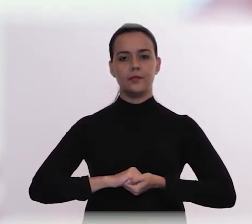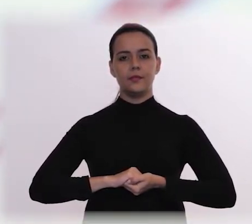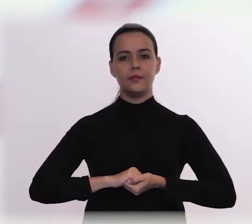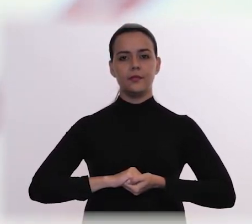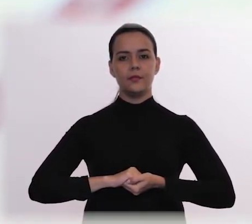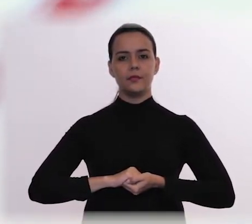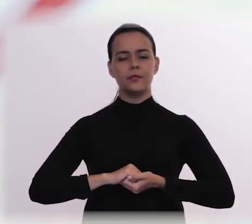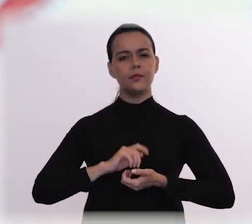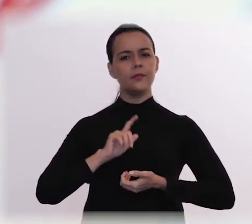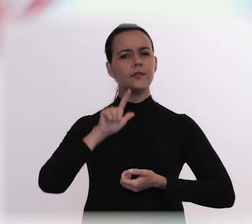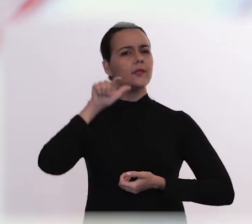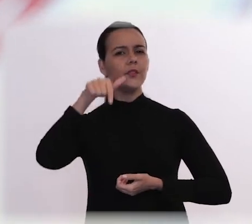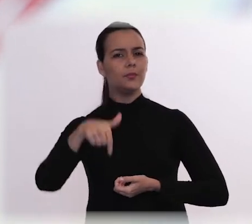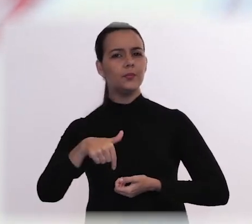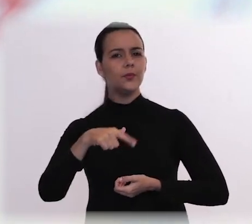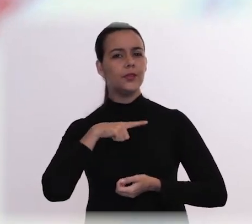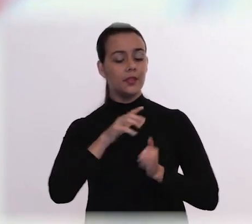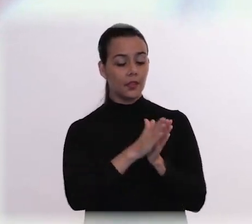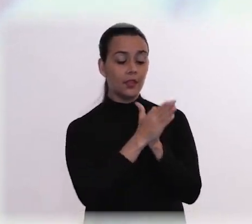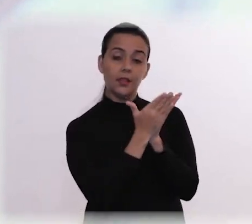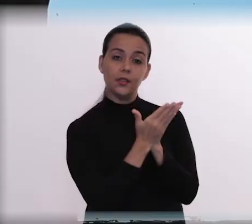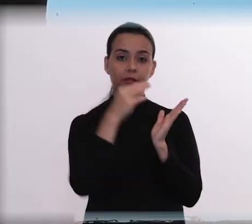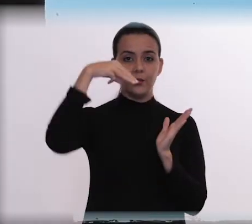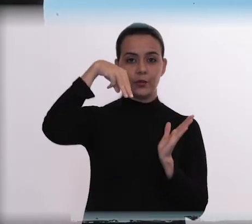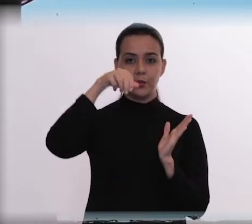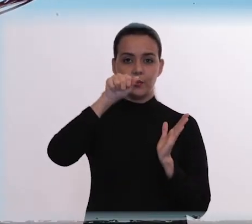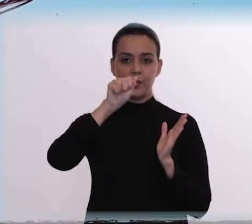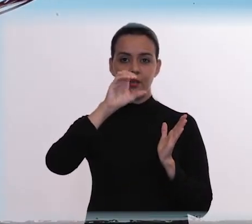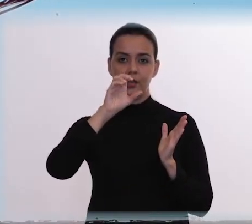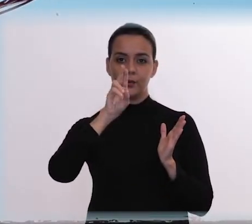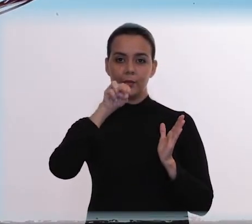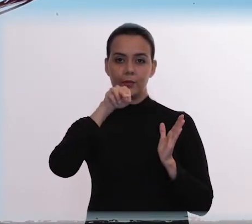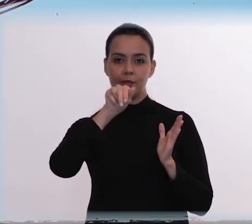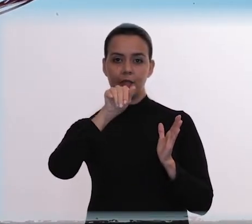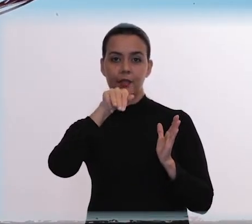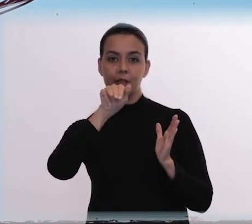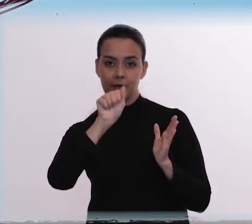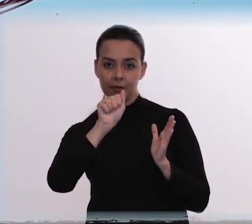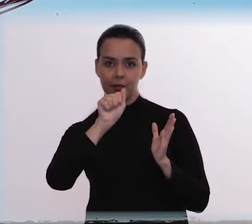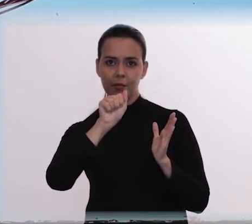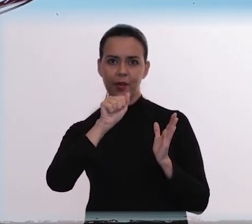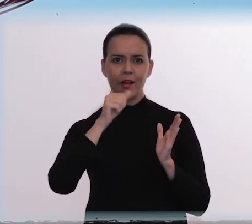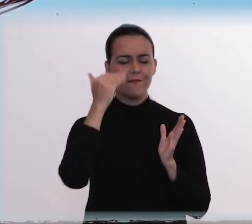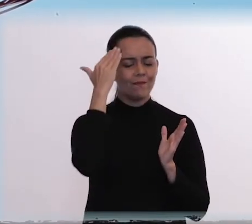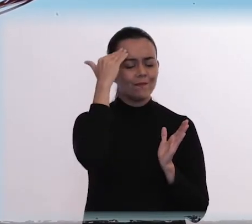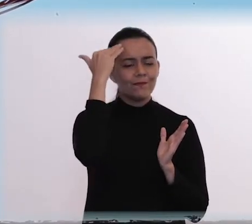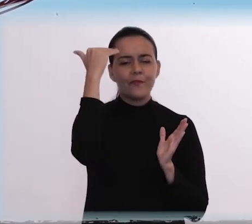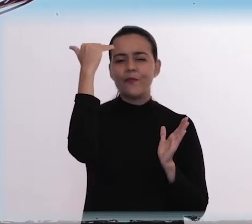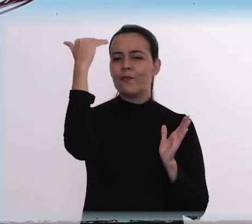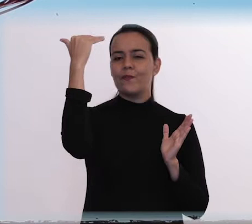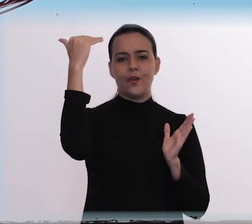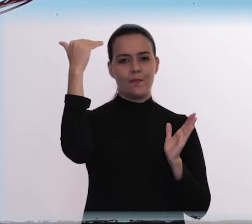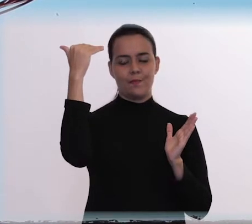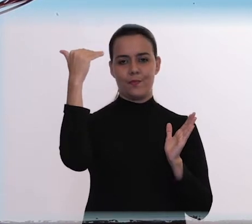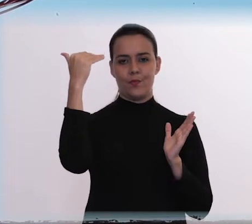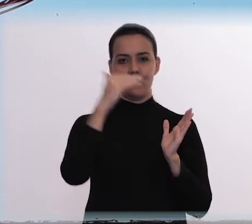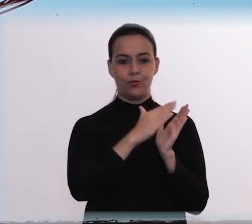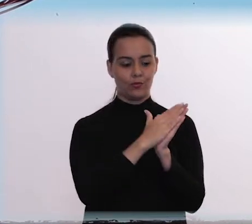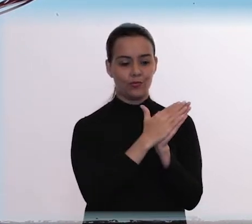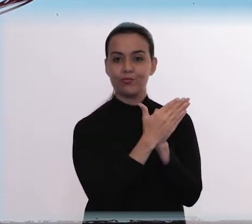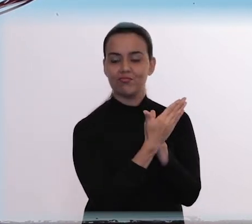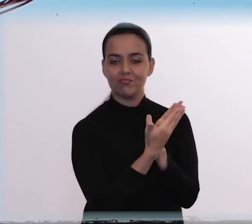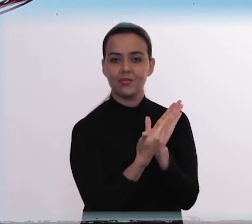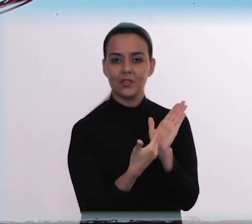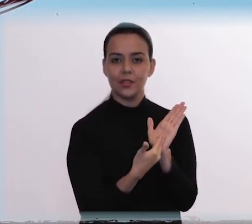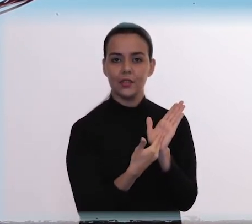E, finalmente, Macunaíma. Macunaíma, essa obra fundamental, certamente o maior livro do modernismo de 22, uma